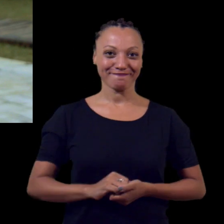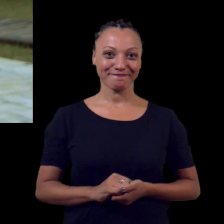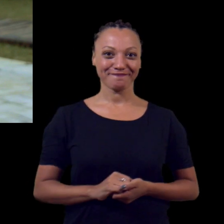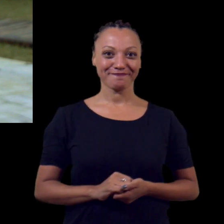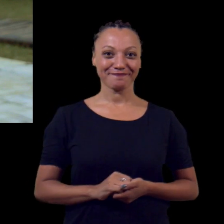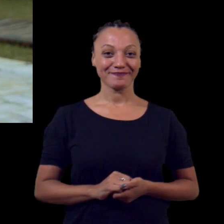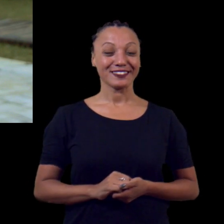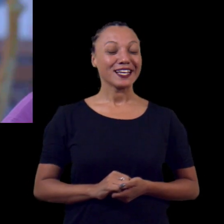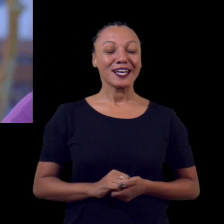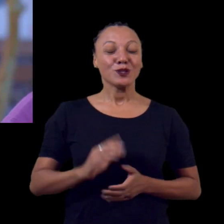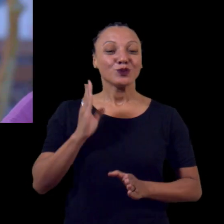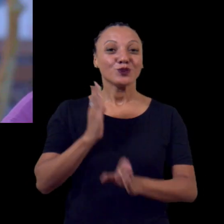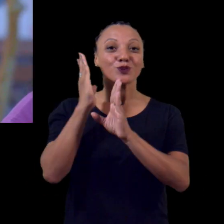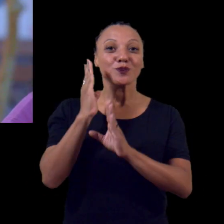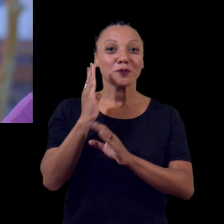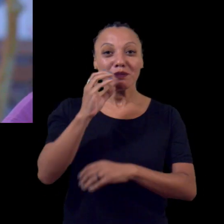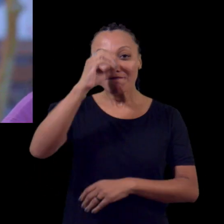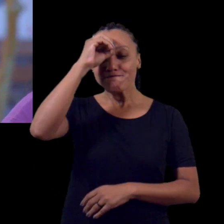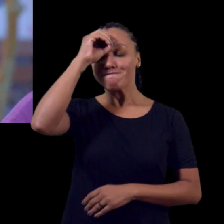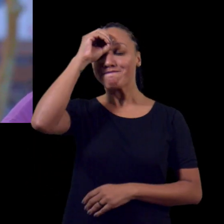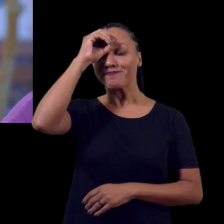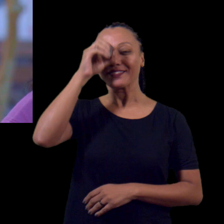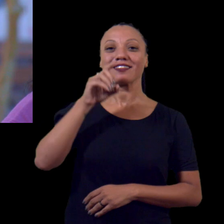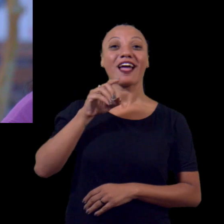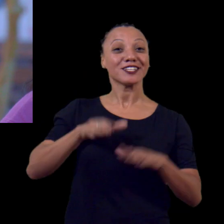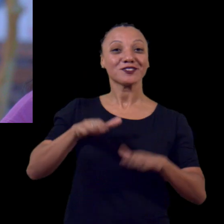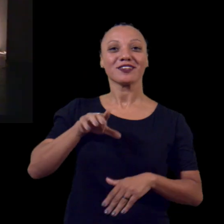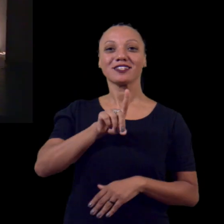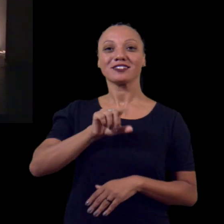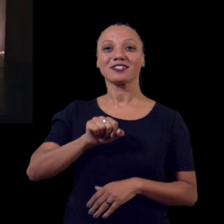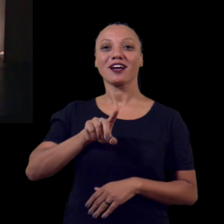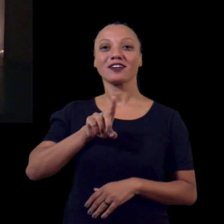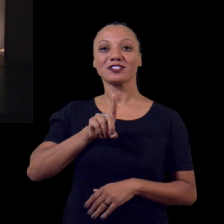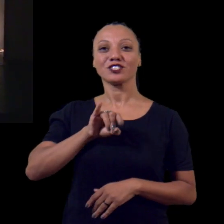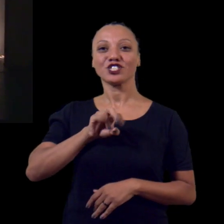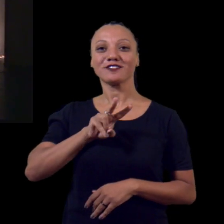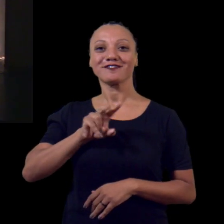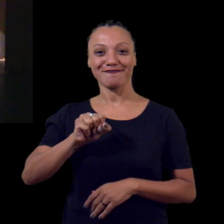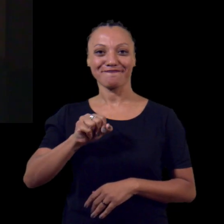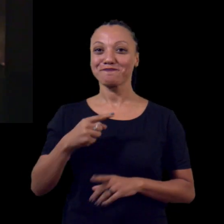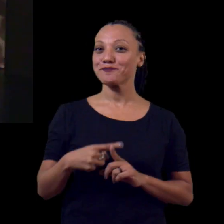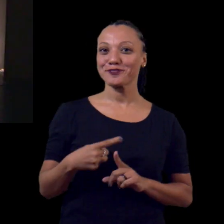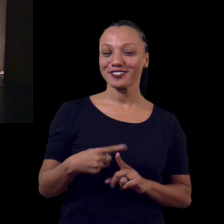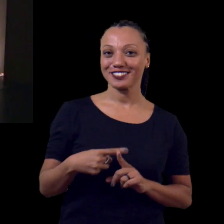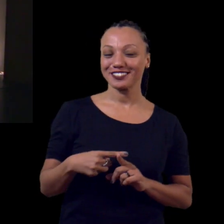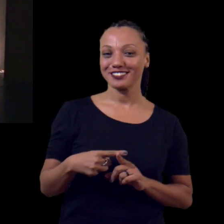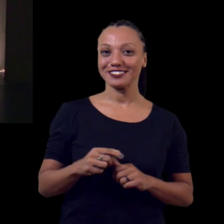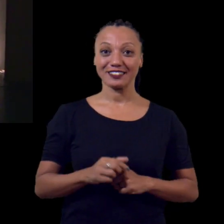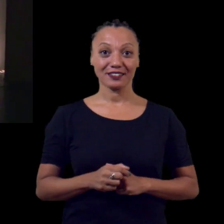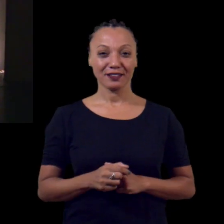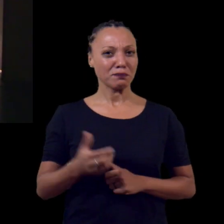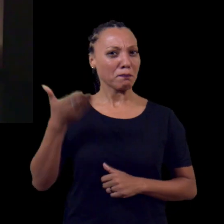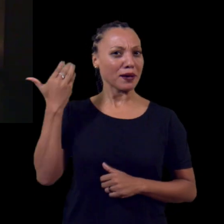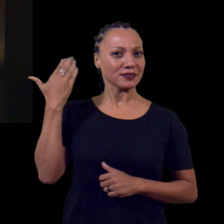descobri que a ignorância é uma dádiva, muitas vezes. Porque quando eu comecei a fazer